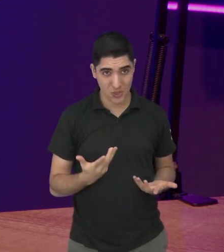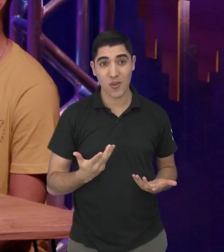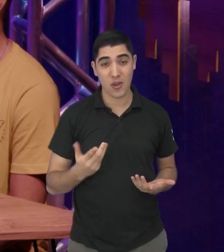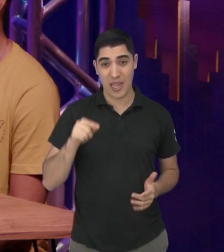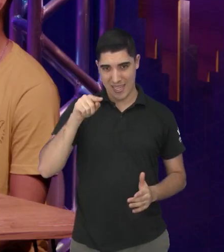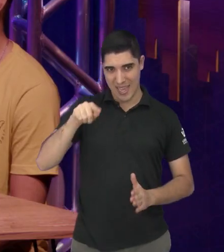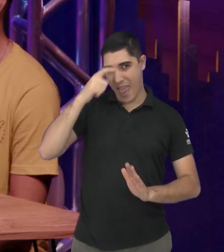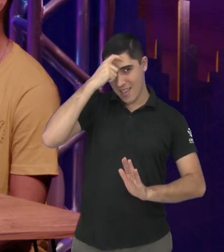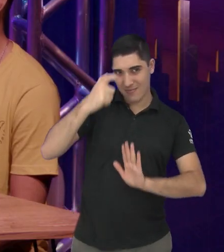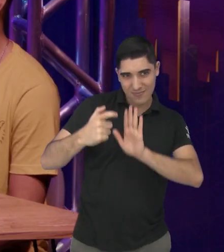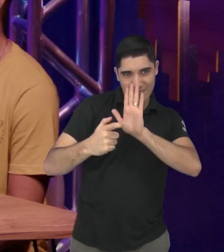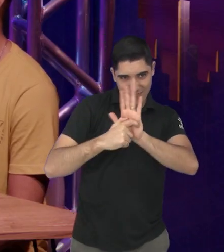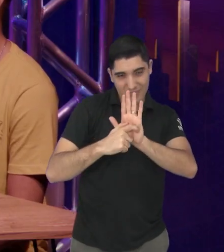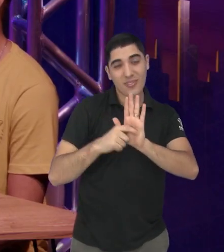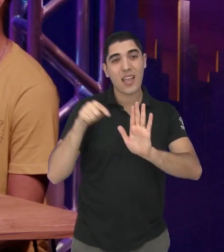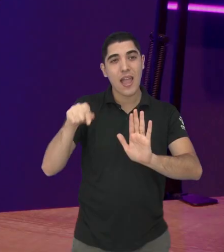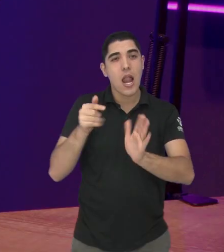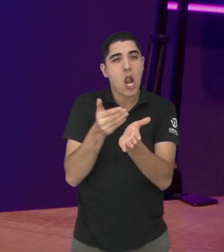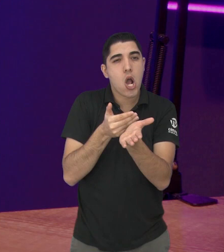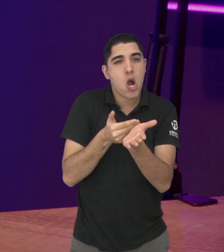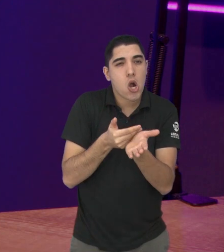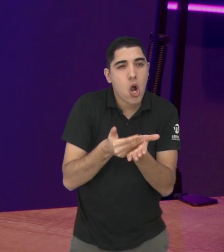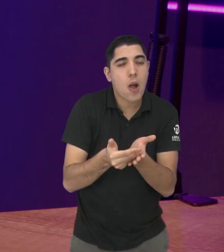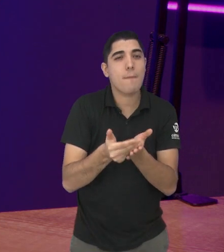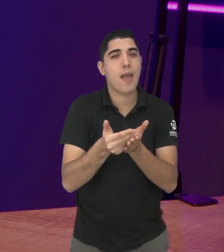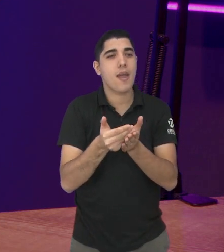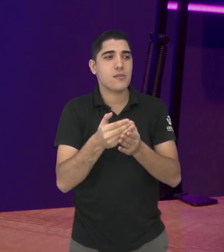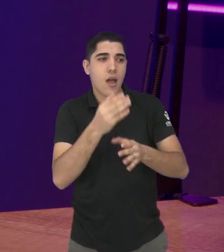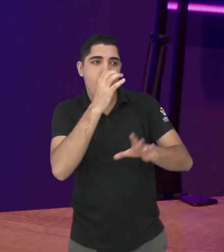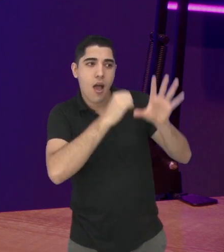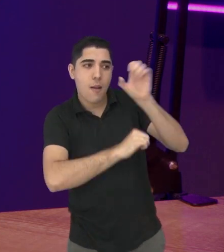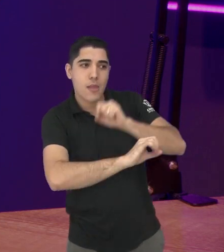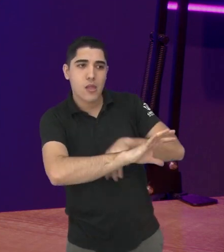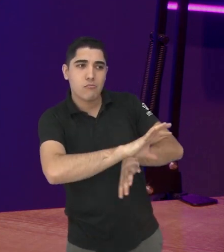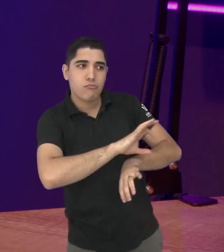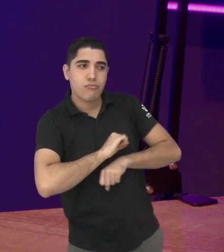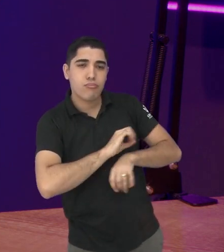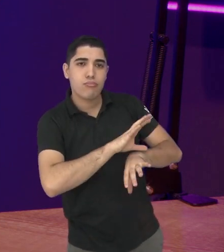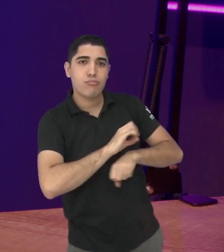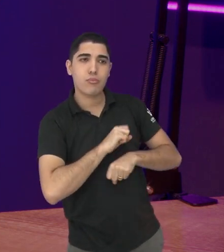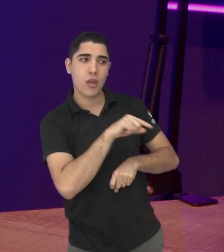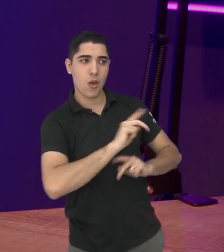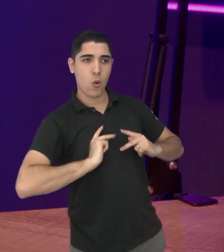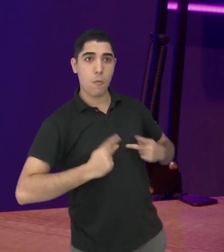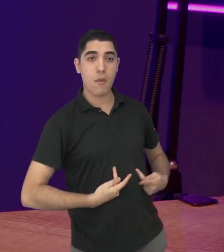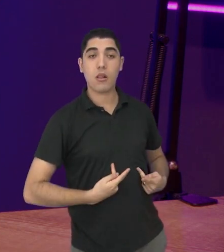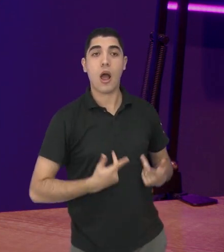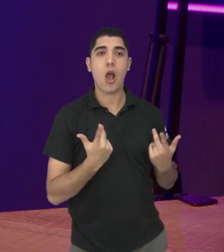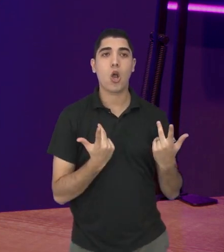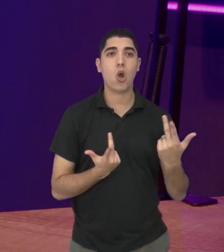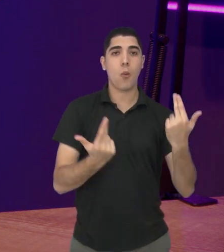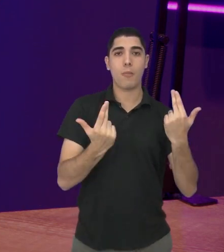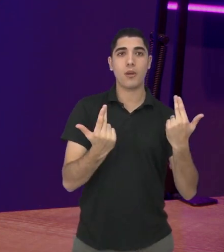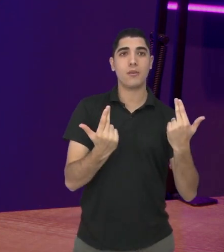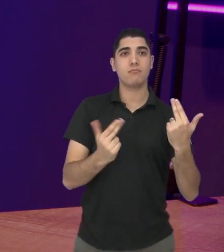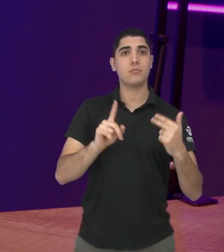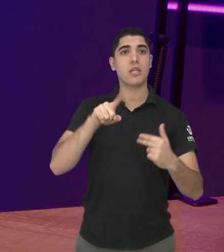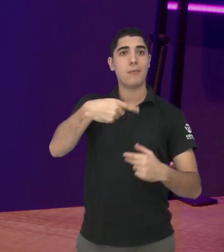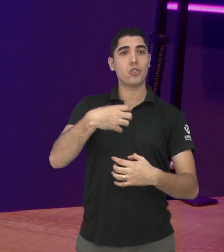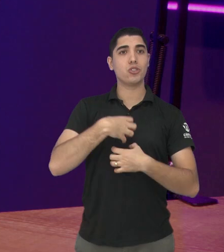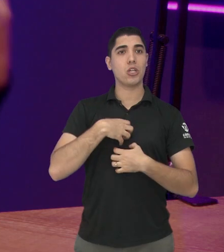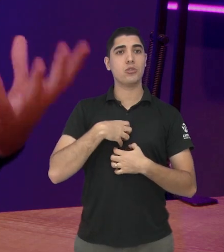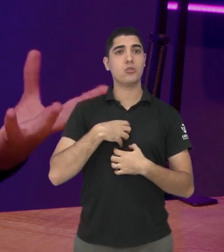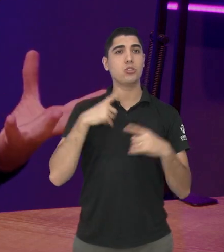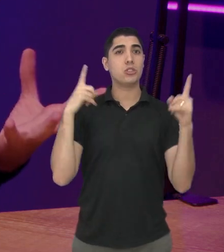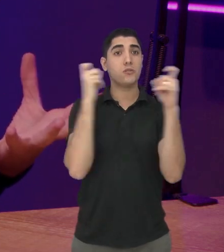essas inteligências artificiais que vão aprendendo com os seres humanos, elas se tornam tão complexas quanto a gente. Então, no final, acaba